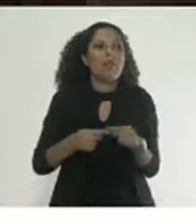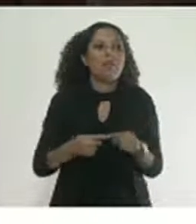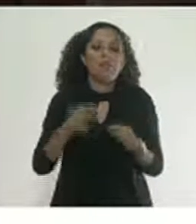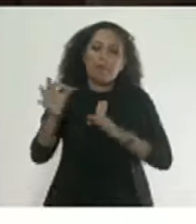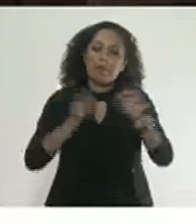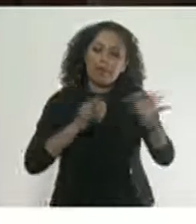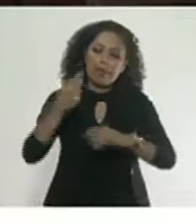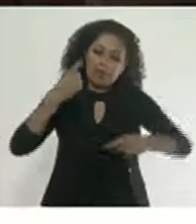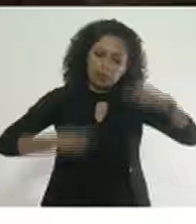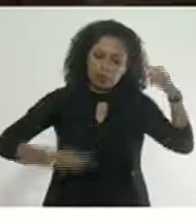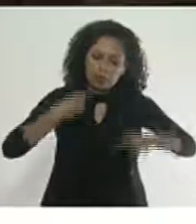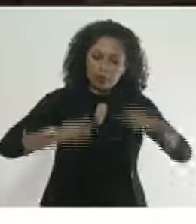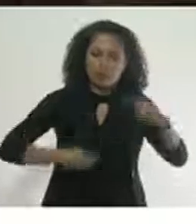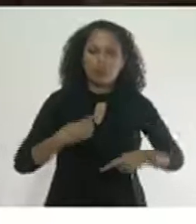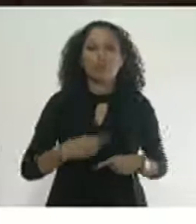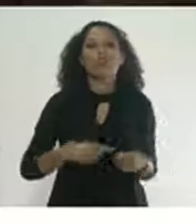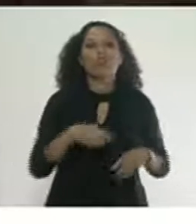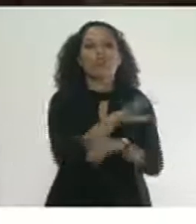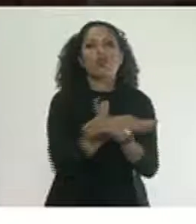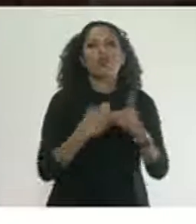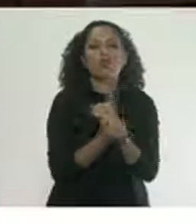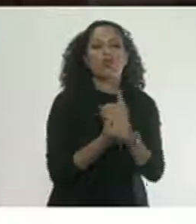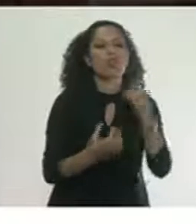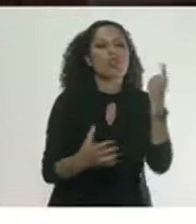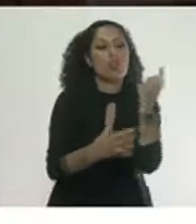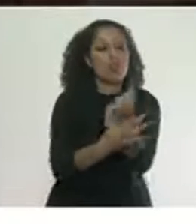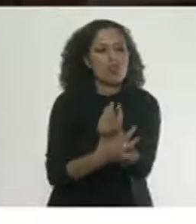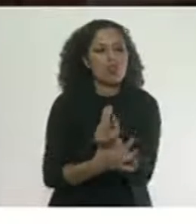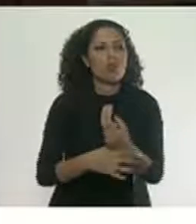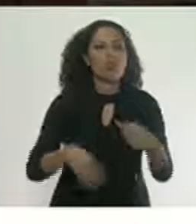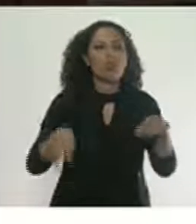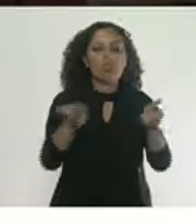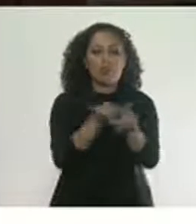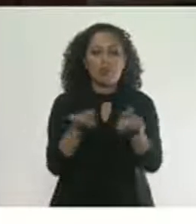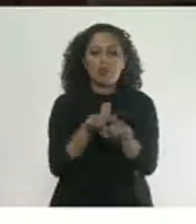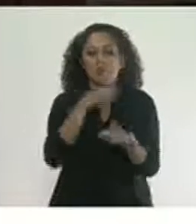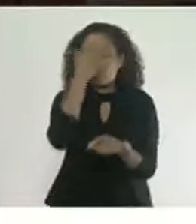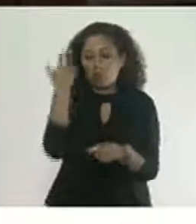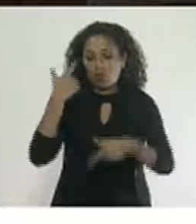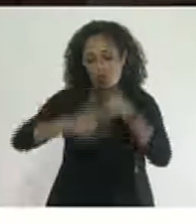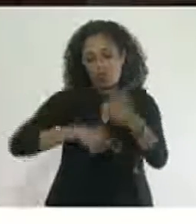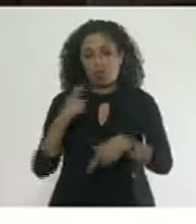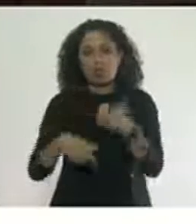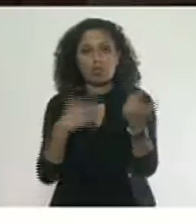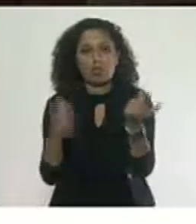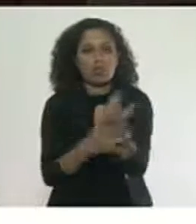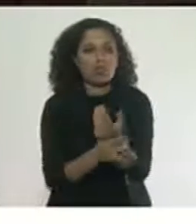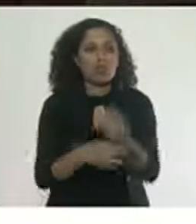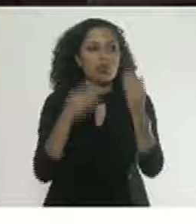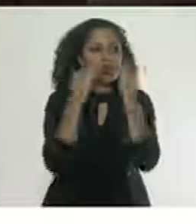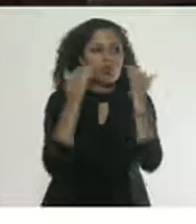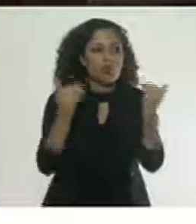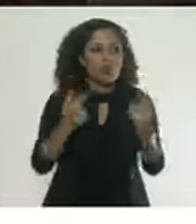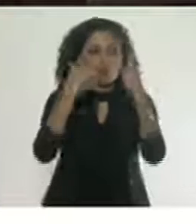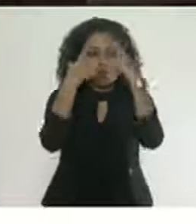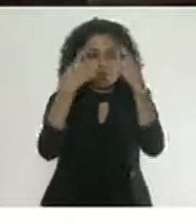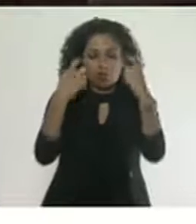políticas públicas que valorizem as instituições de segurança e seus agentes e tratem a violência com